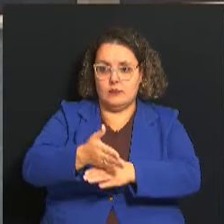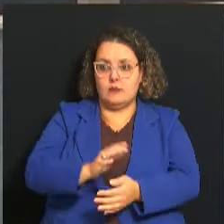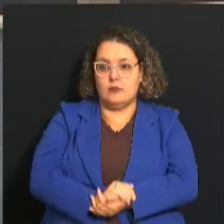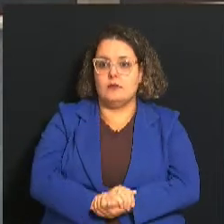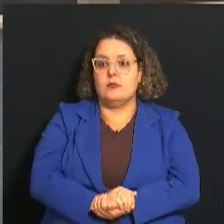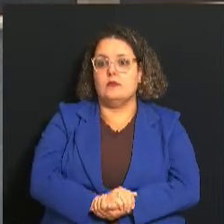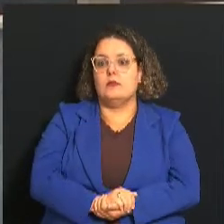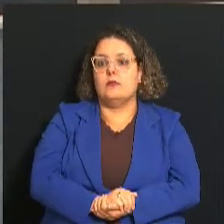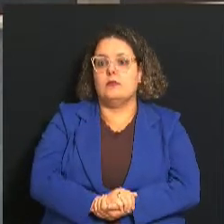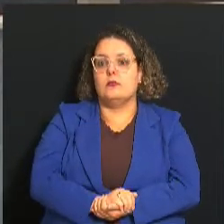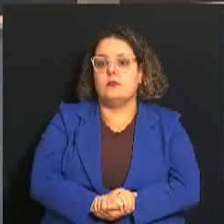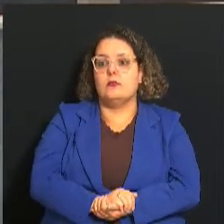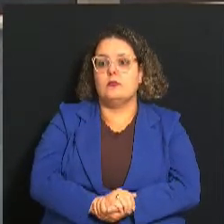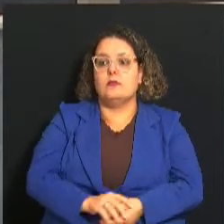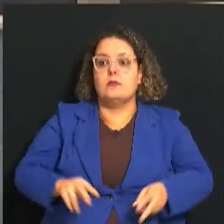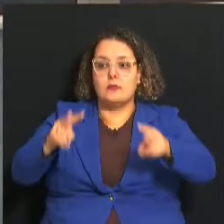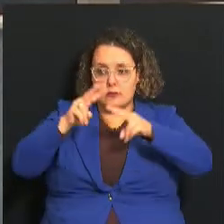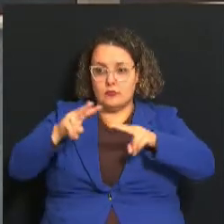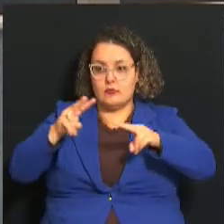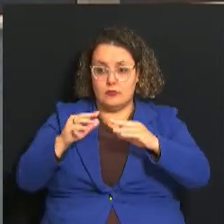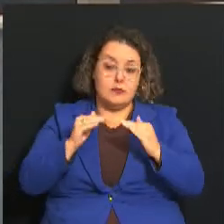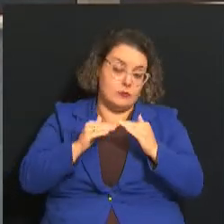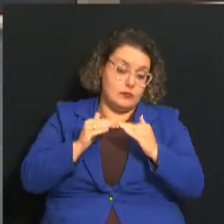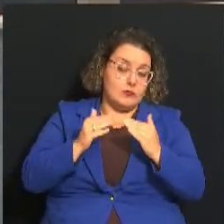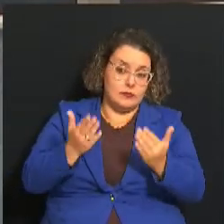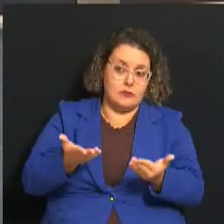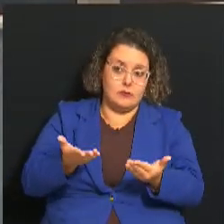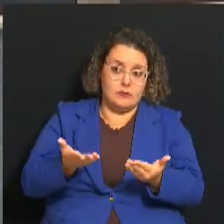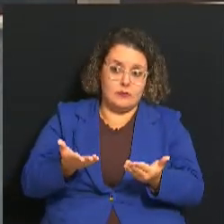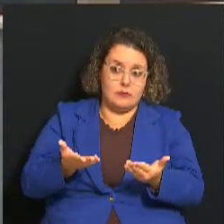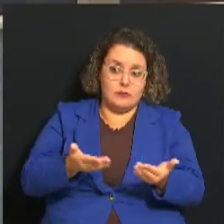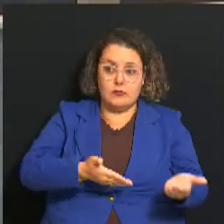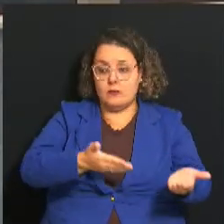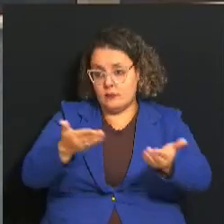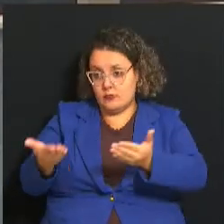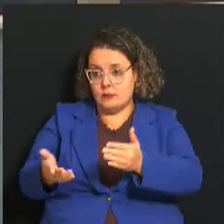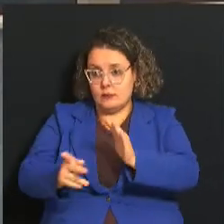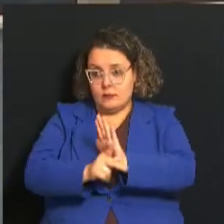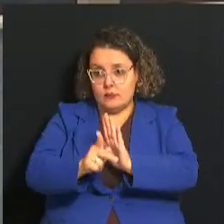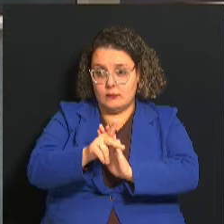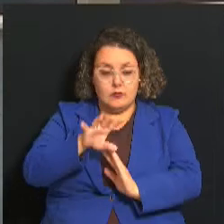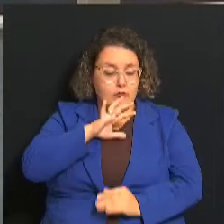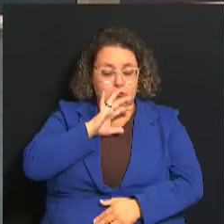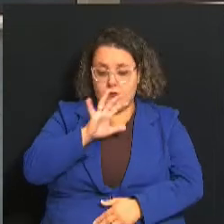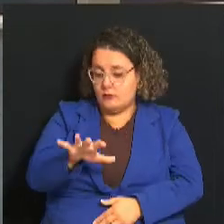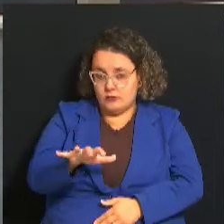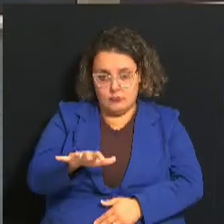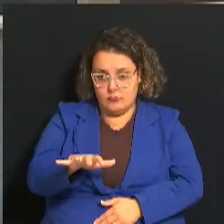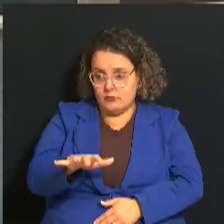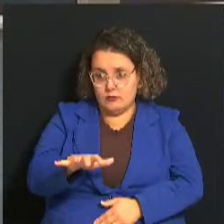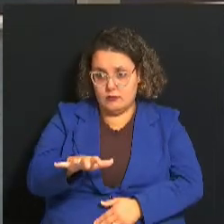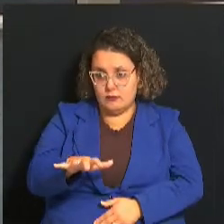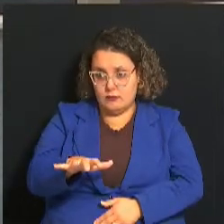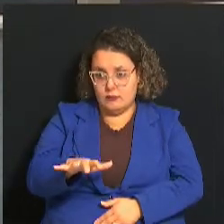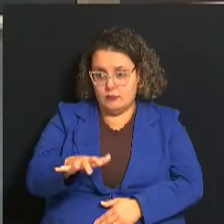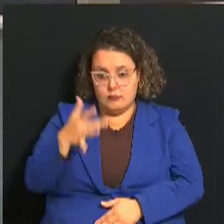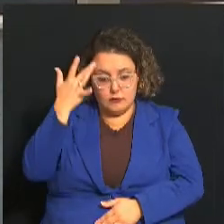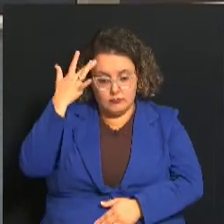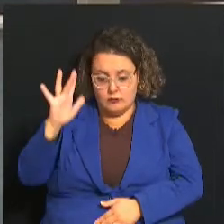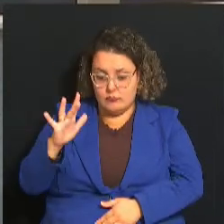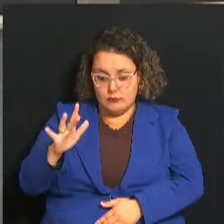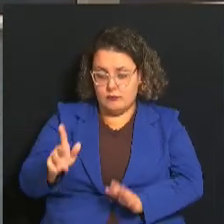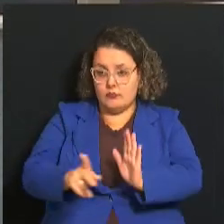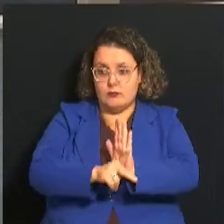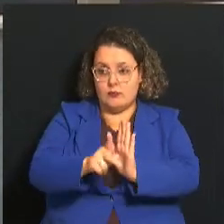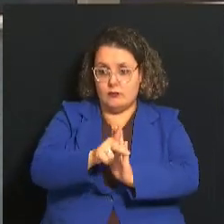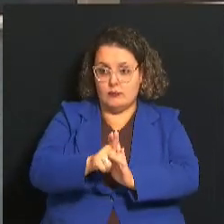Então, você vê claramente que foi um combinado para apresentar um projeto horroroso, tá certo? Que eu nem sei qual é o projeto, mas